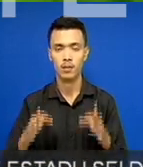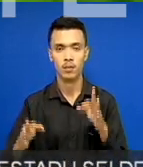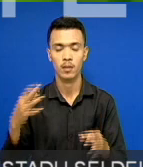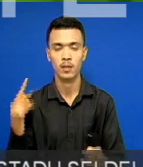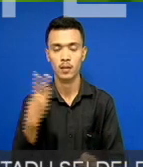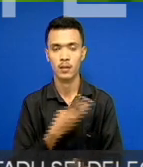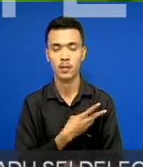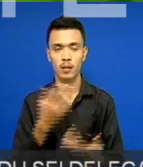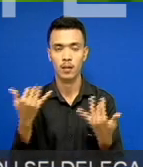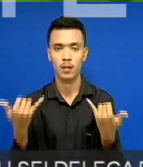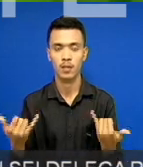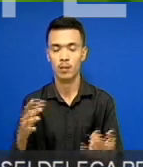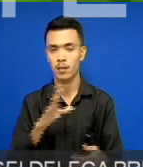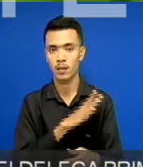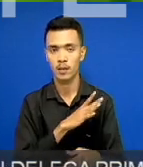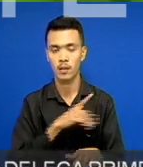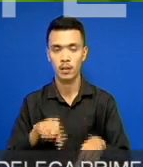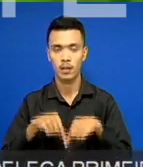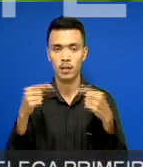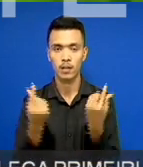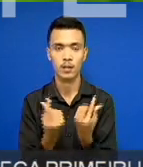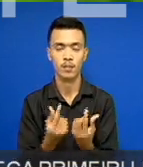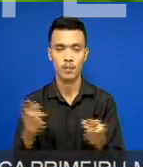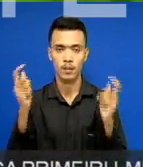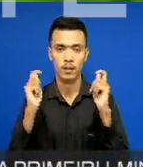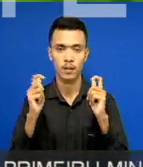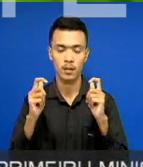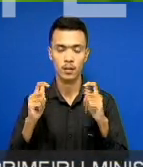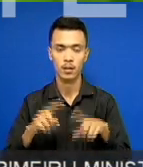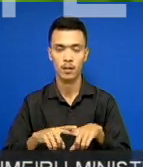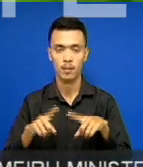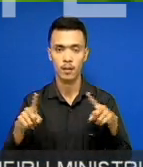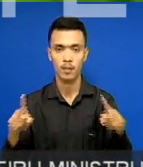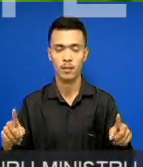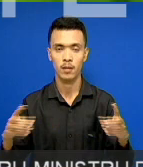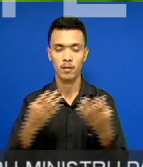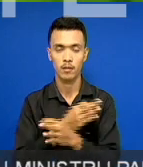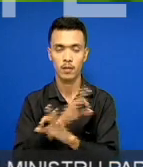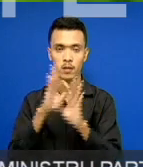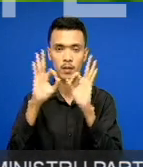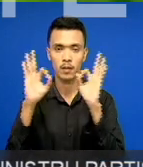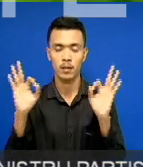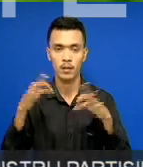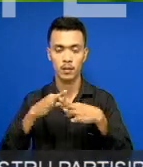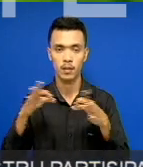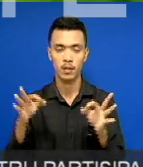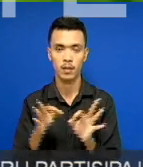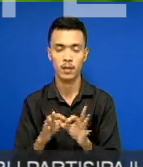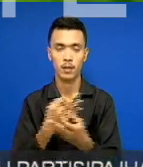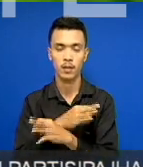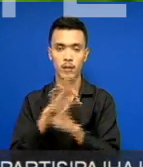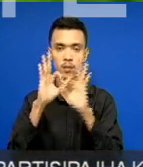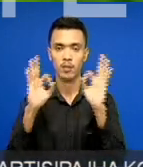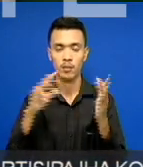agora, não. E tá em rela, equipa também teste, né? Mas bem, ba finalização, reabilitação, né? Finaliza tem